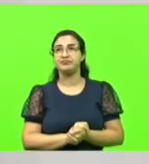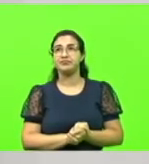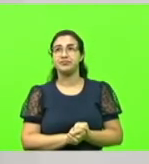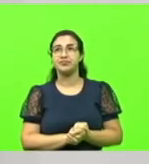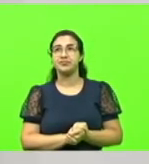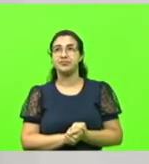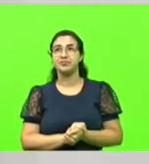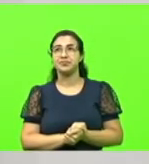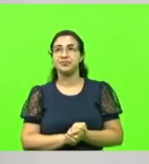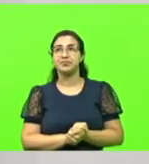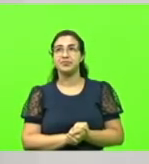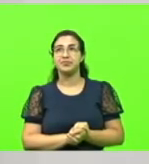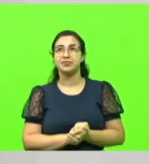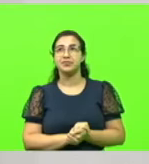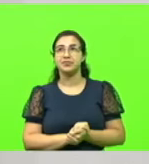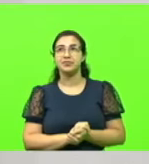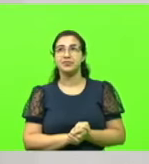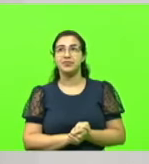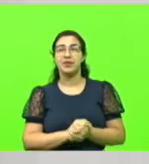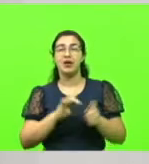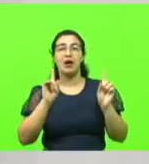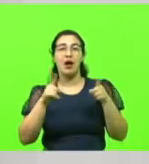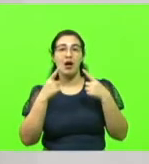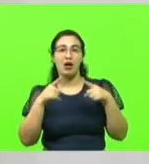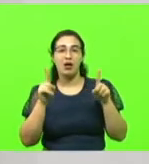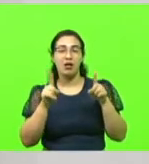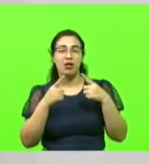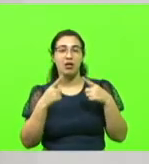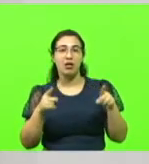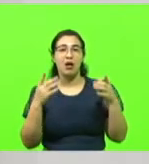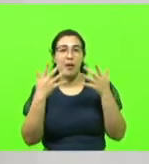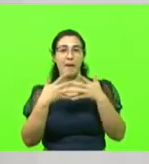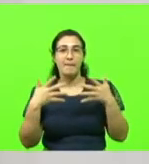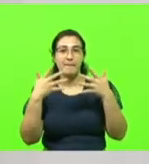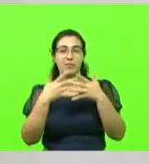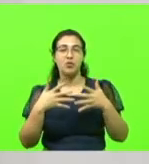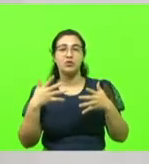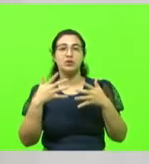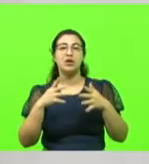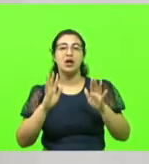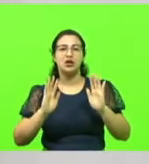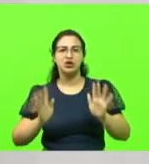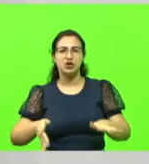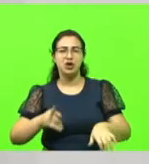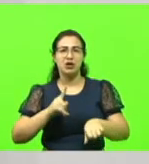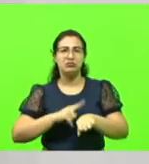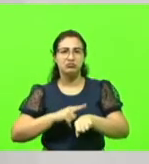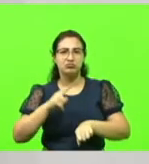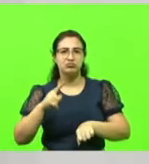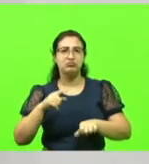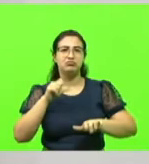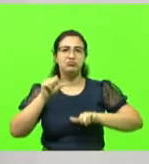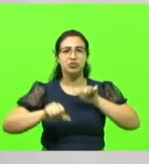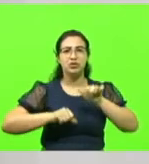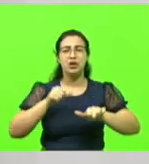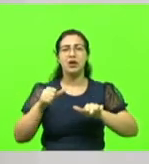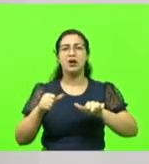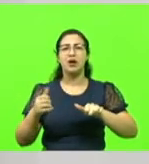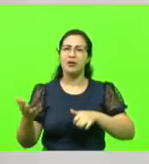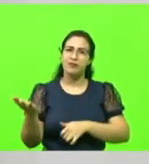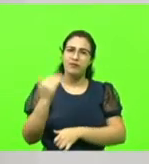Bom, aí cantávamos esta música. Está na hora de mudar, vamos lá, rapaziada.